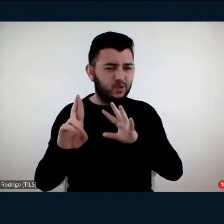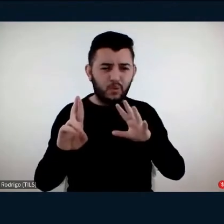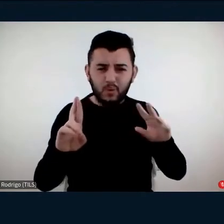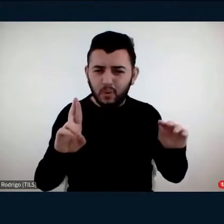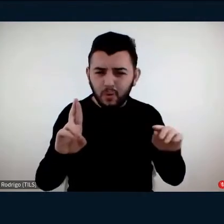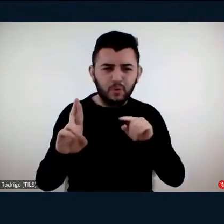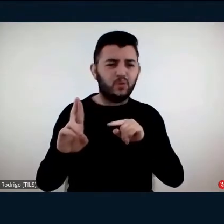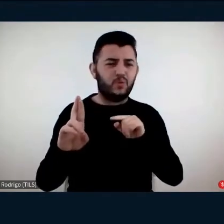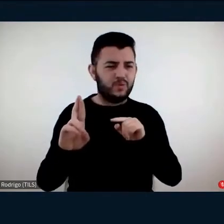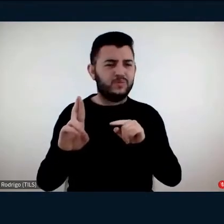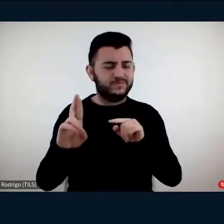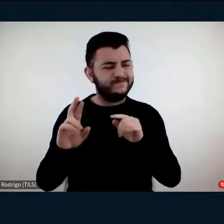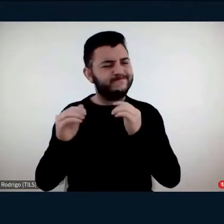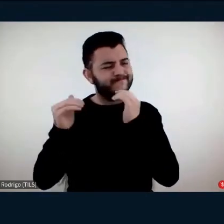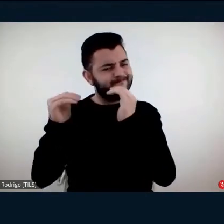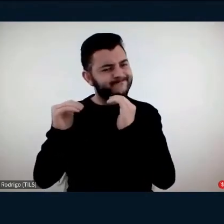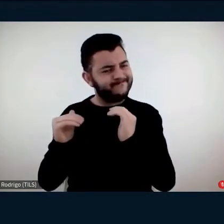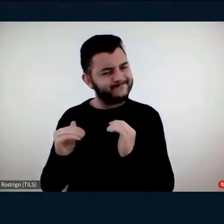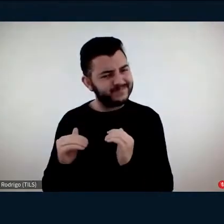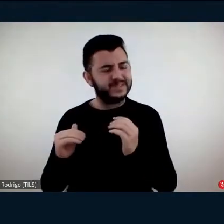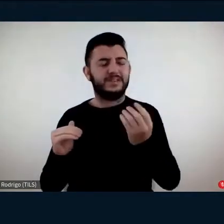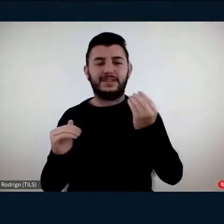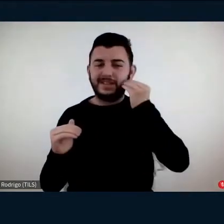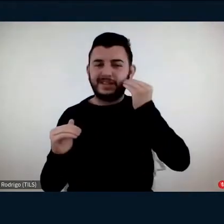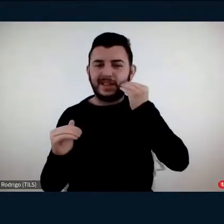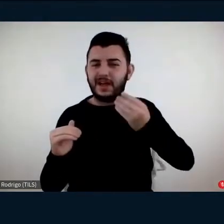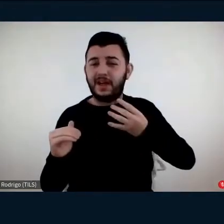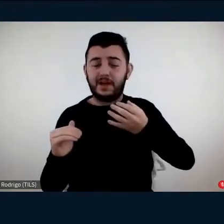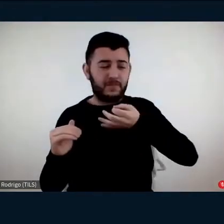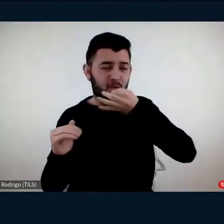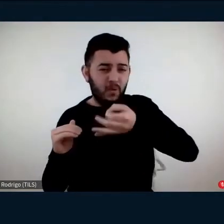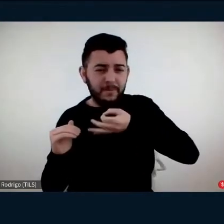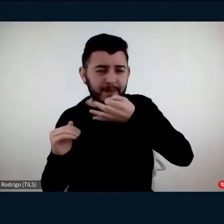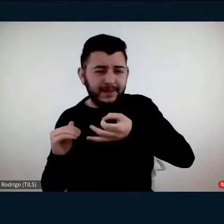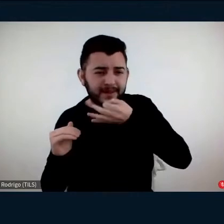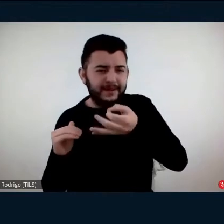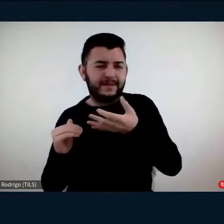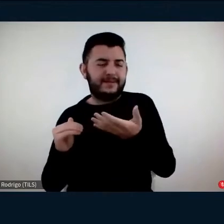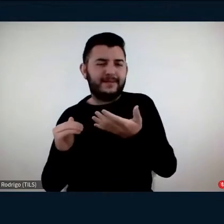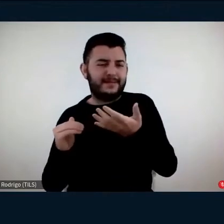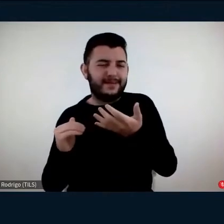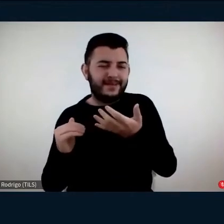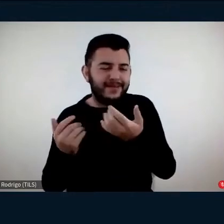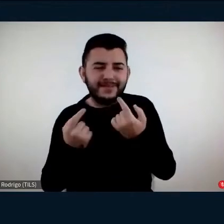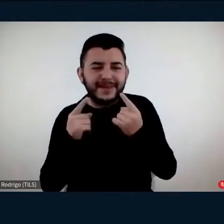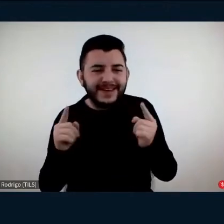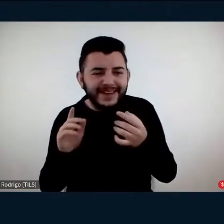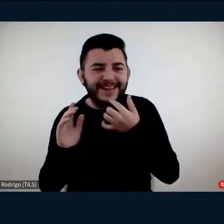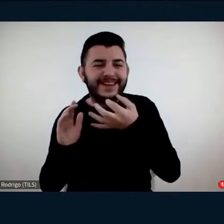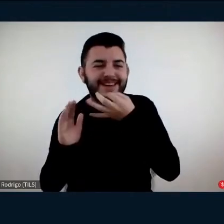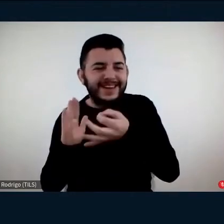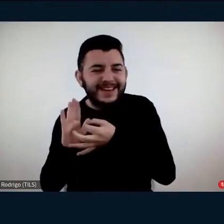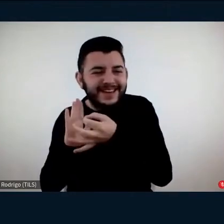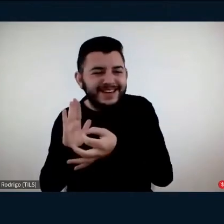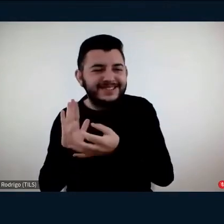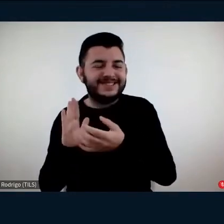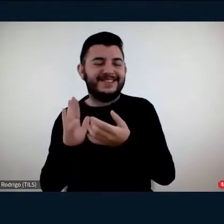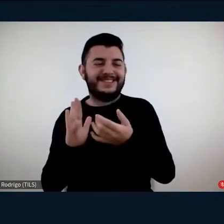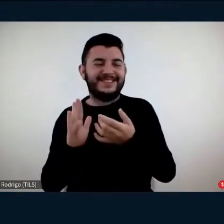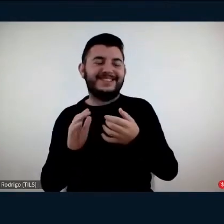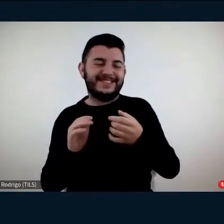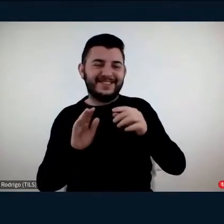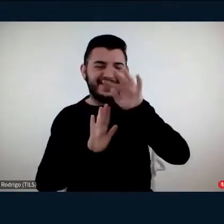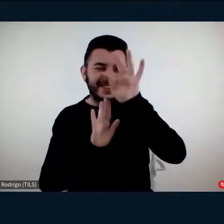mais as nossas opiniões mesmo, né, as nossas críticas na análise do texto. Então,